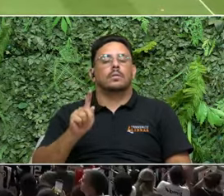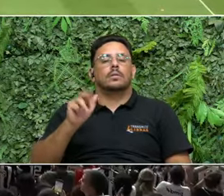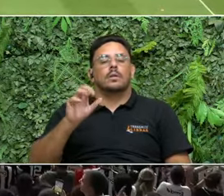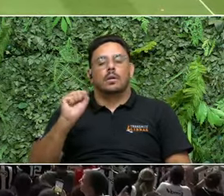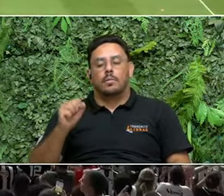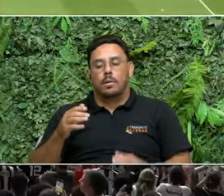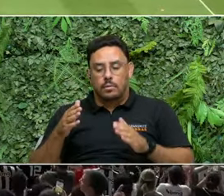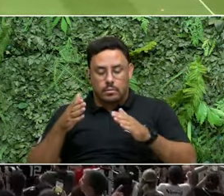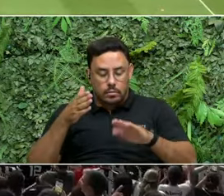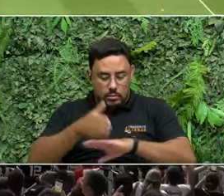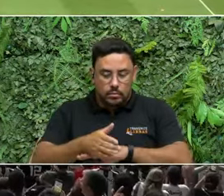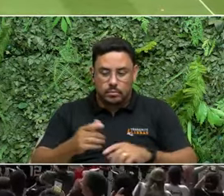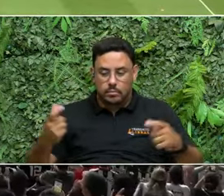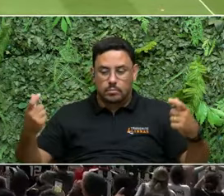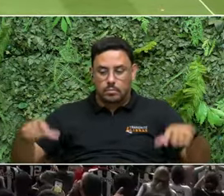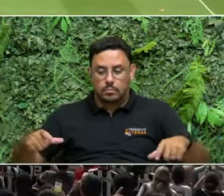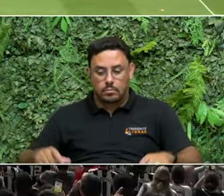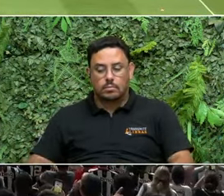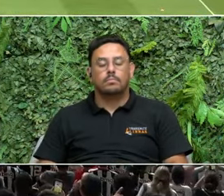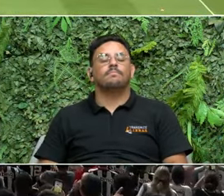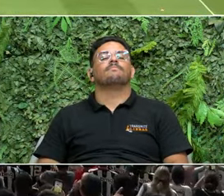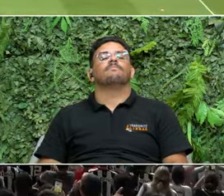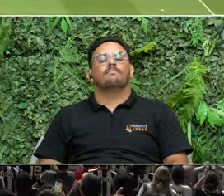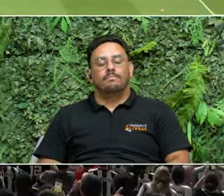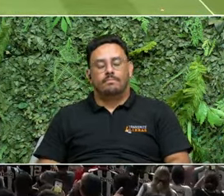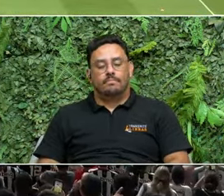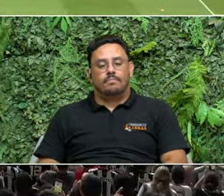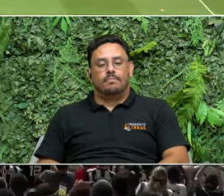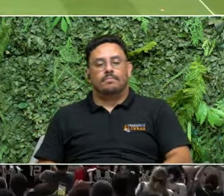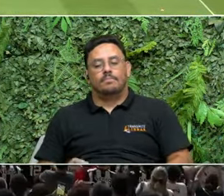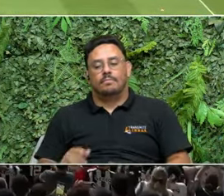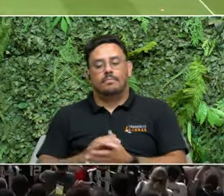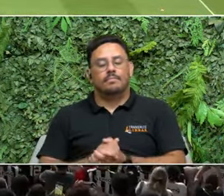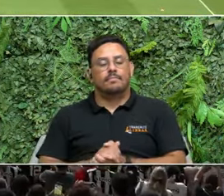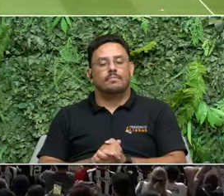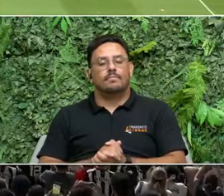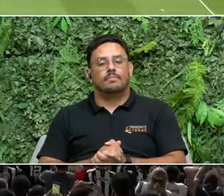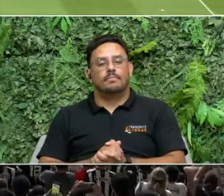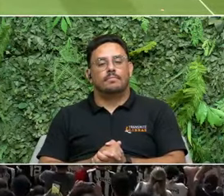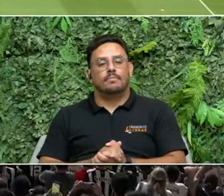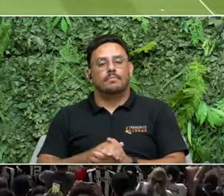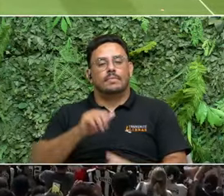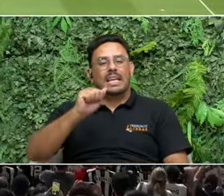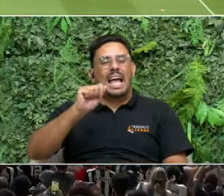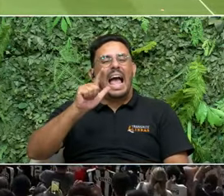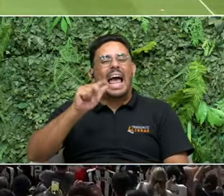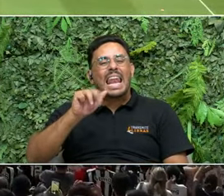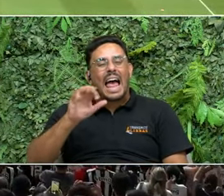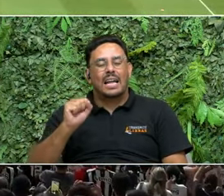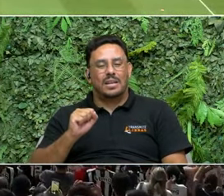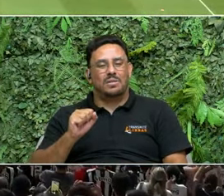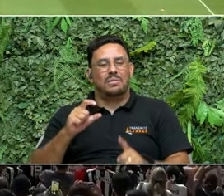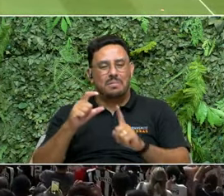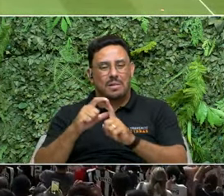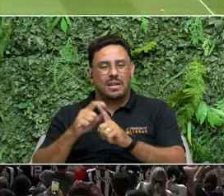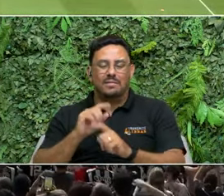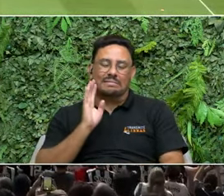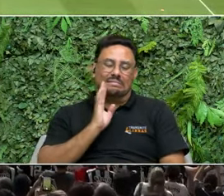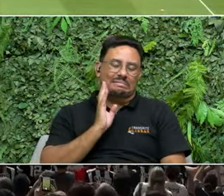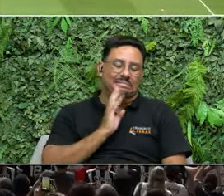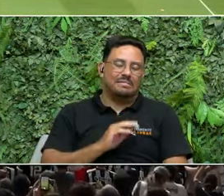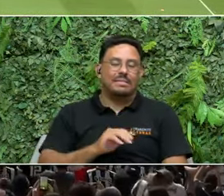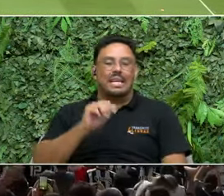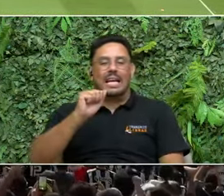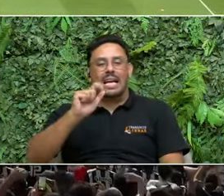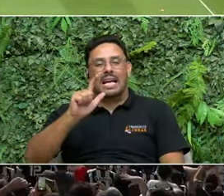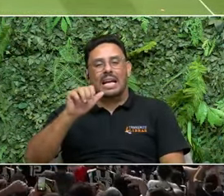Mateus Mendes e Gabriel Delfim entrando em campo Olha é torci caixa de Son da alarido alarido alarido